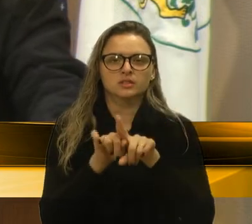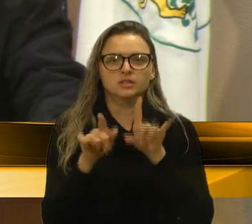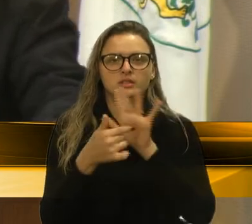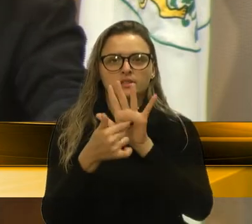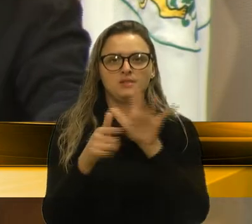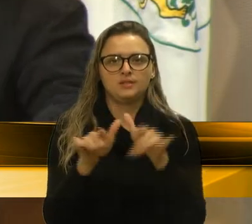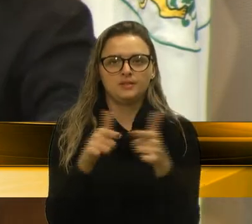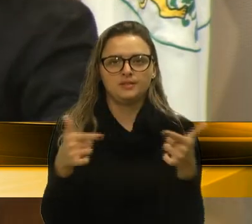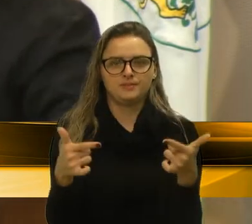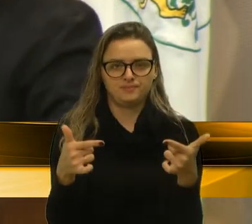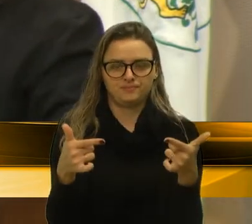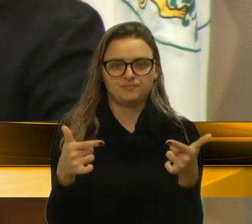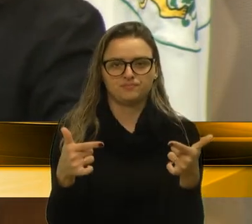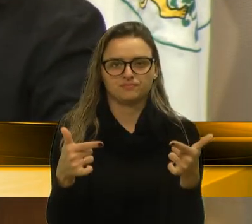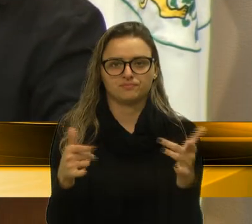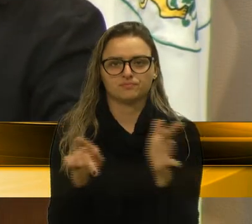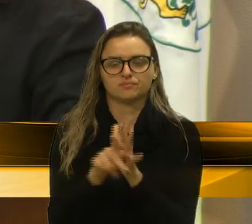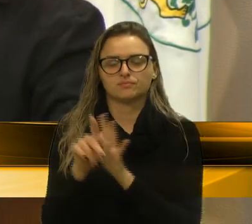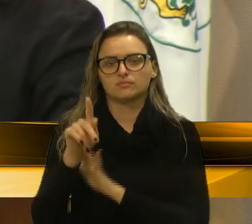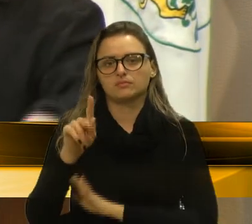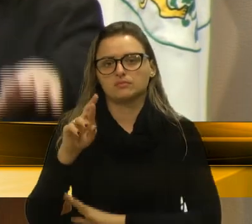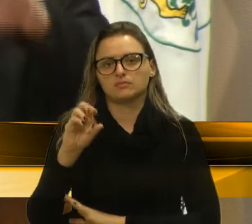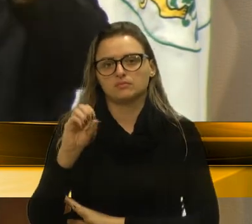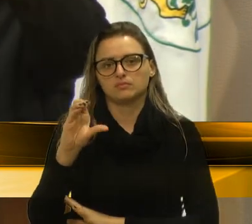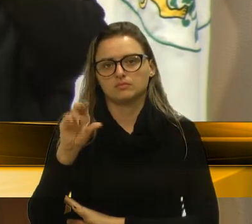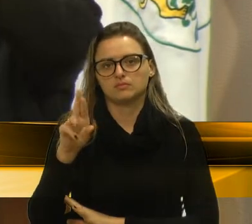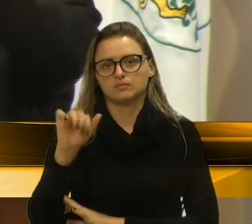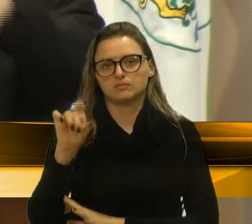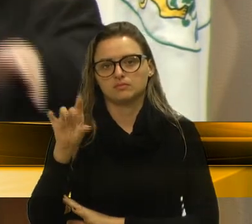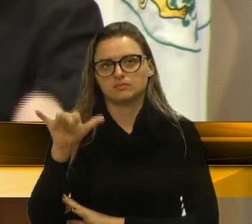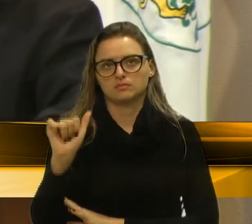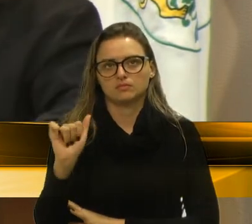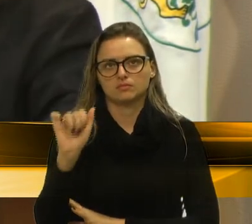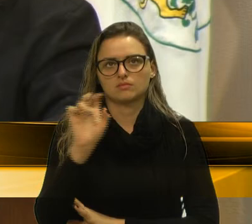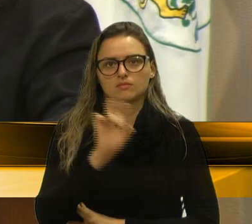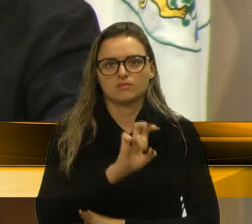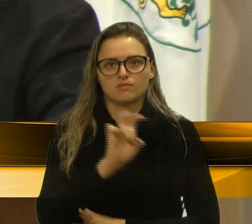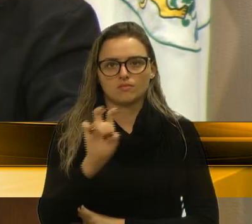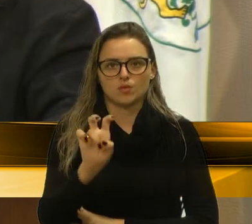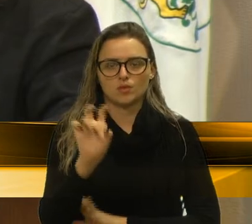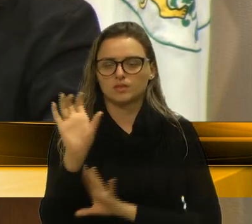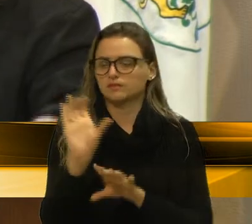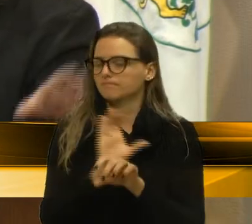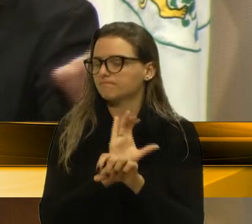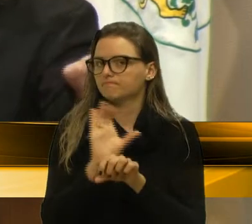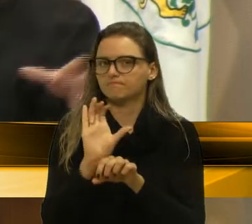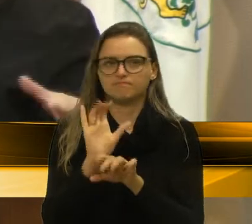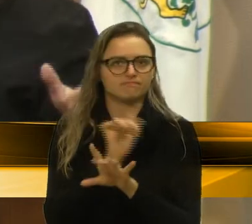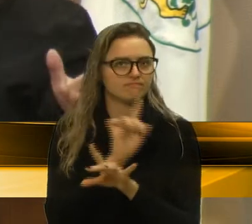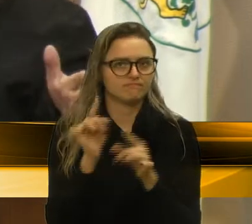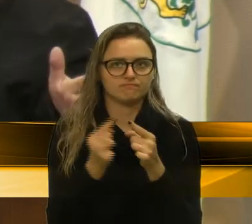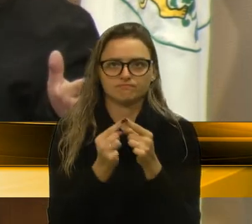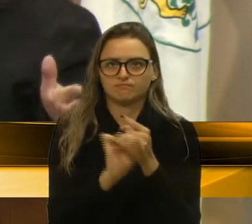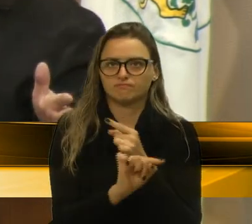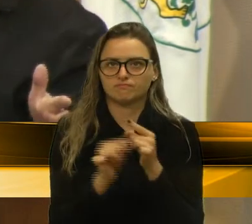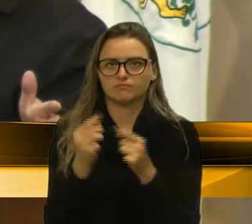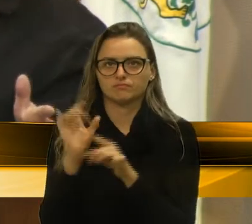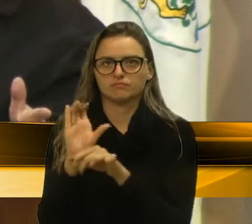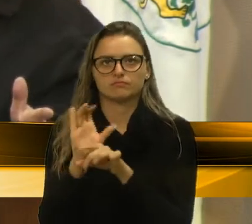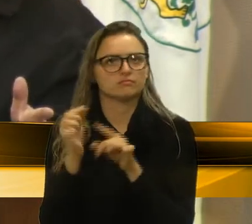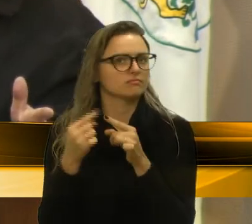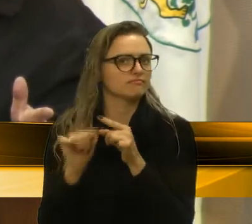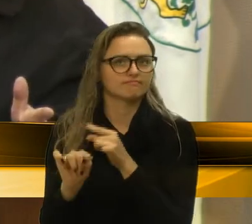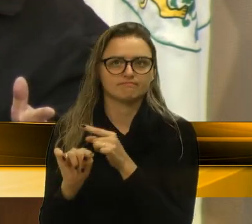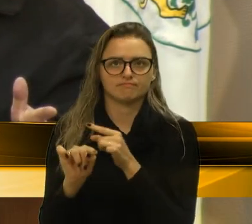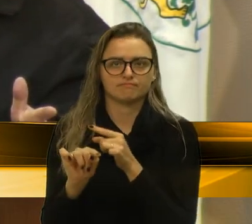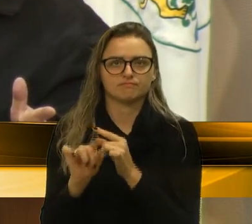pela fala da procuradora do município, 55 inconsistências, no veto foram